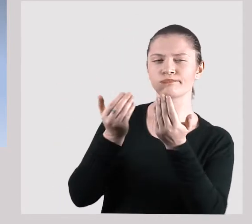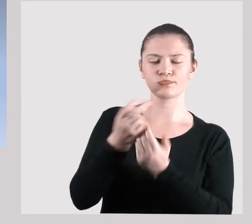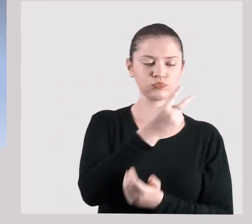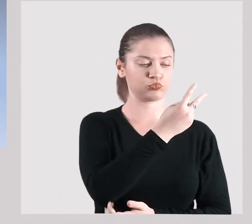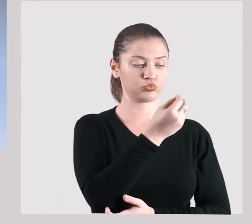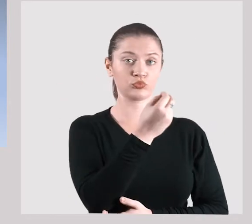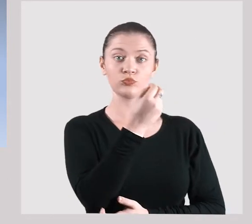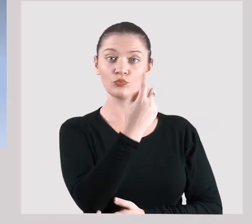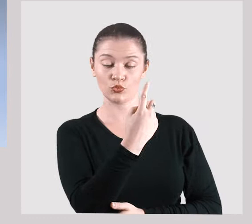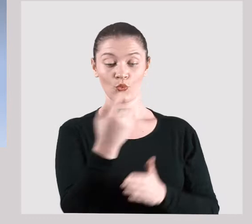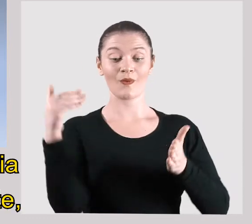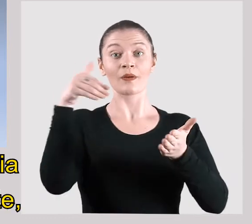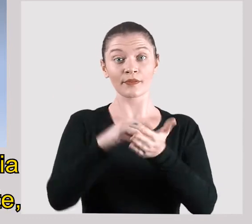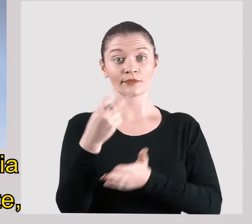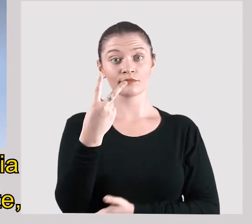até 2009.